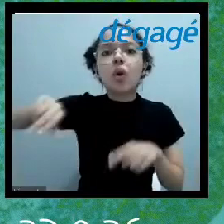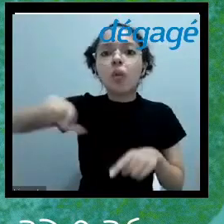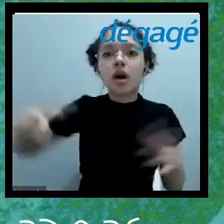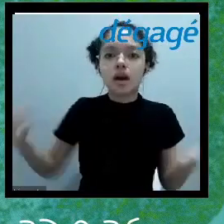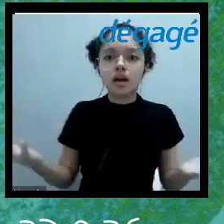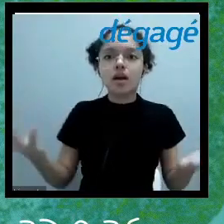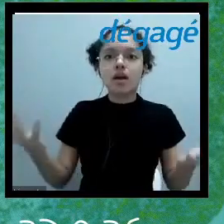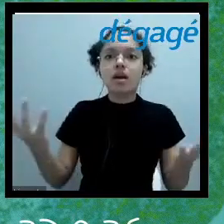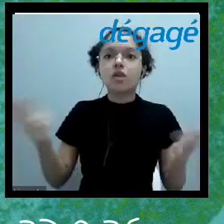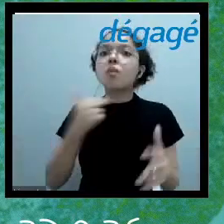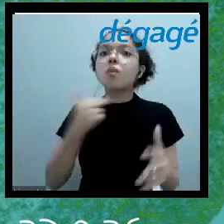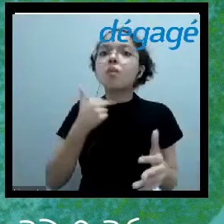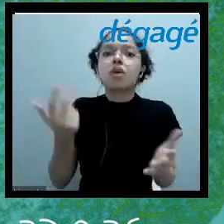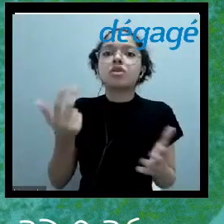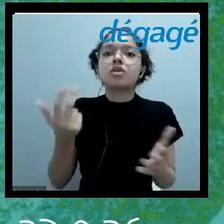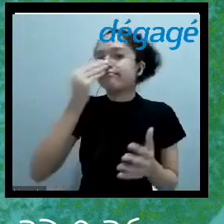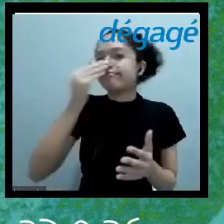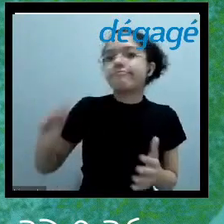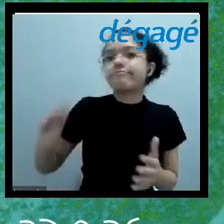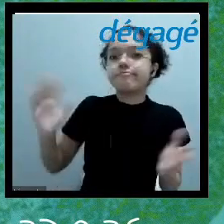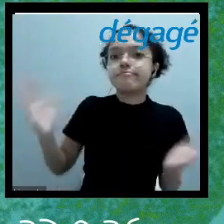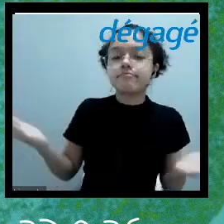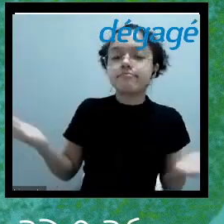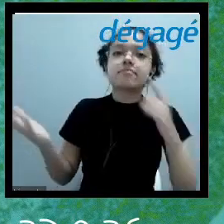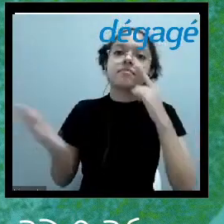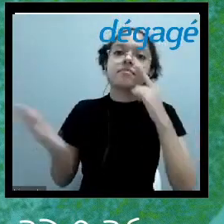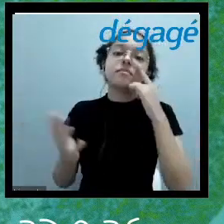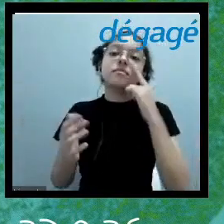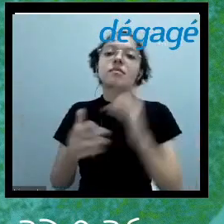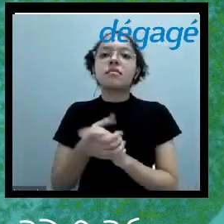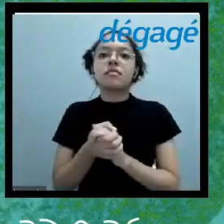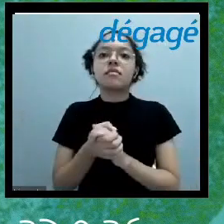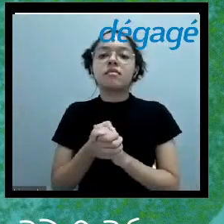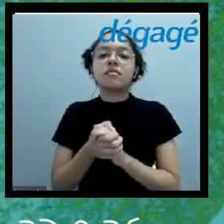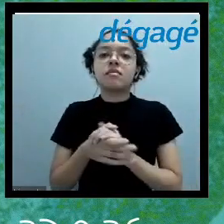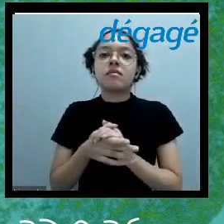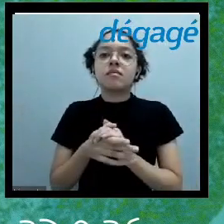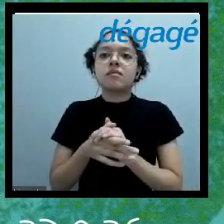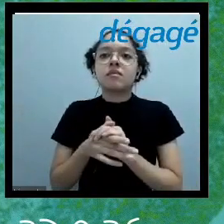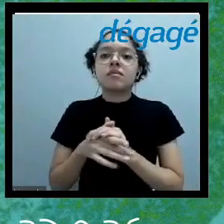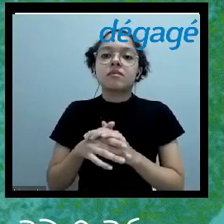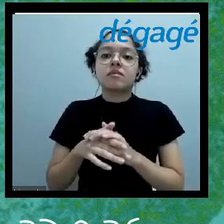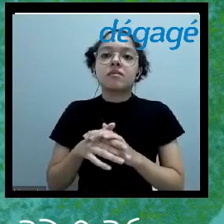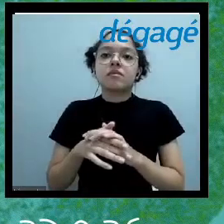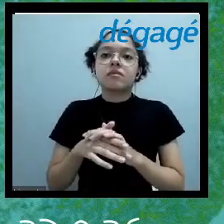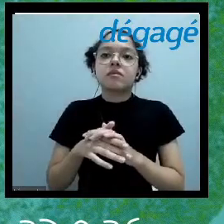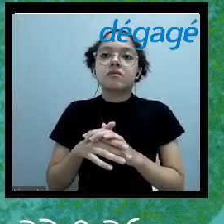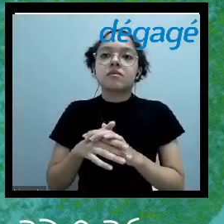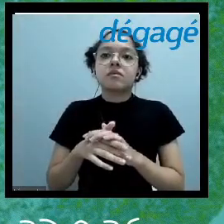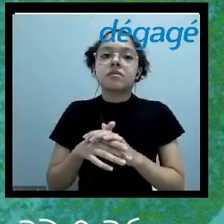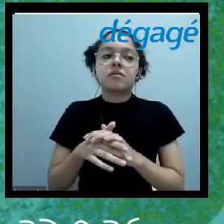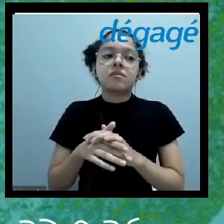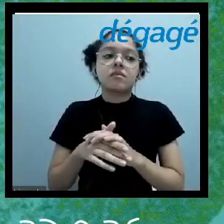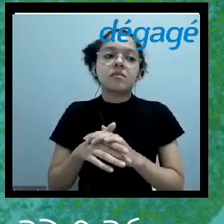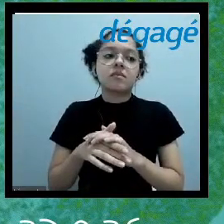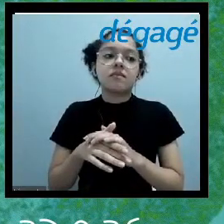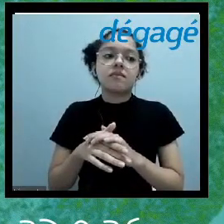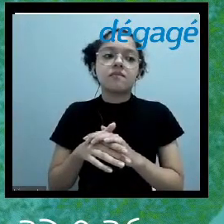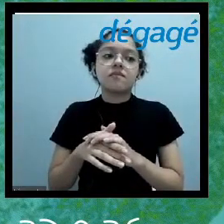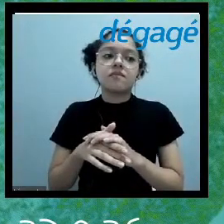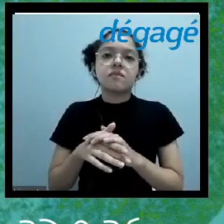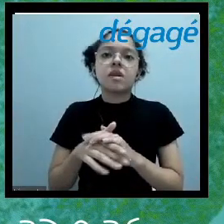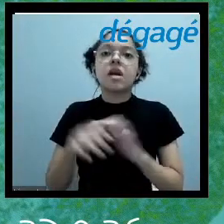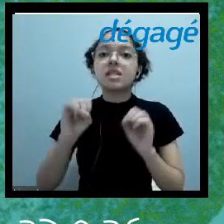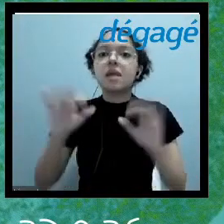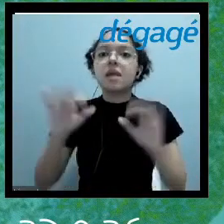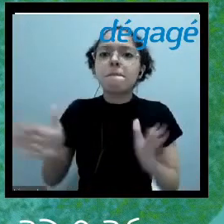Então, é como se eu achasse que aquilo já era o correto, né? Assim, você fazer essa coisa da estimulação.